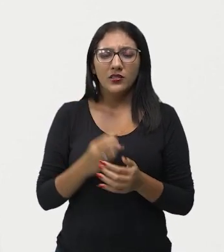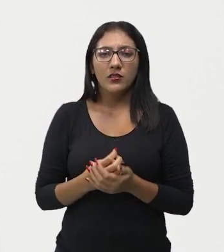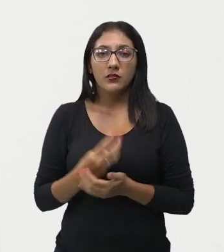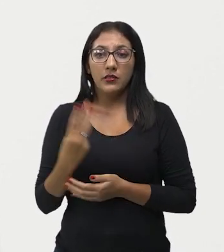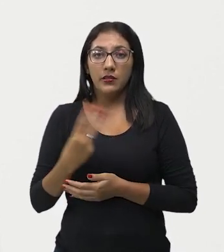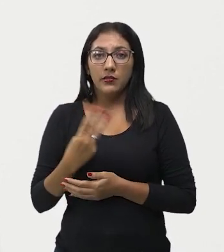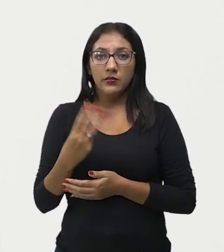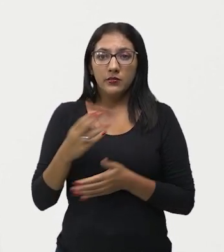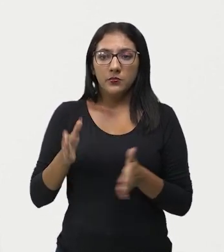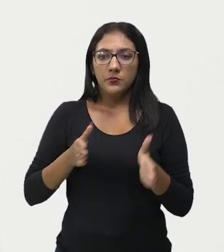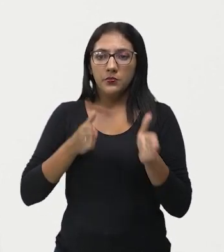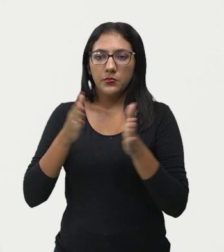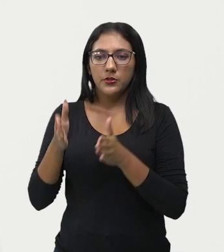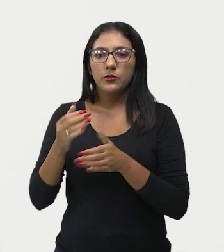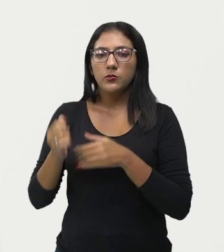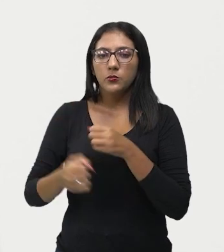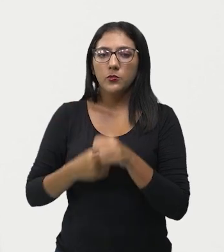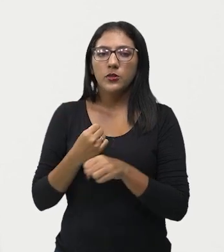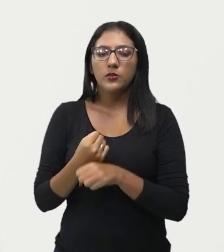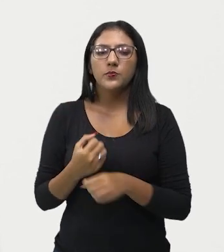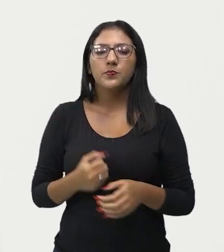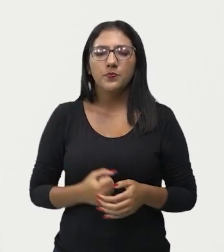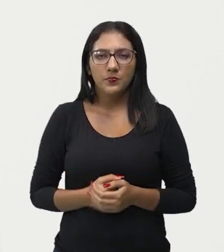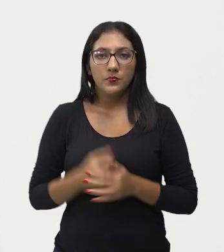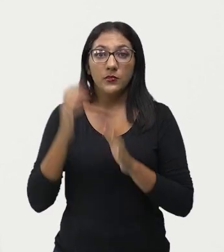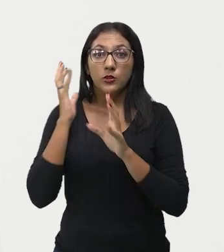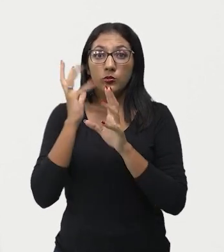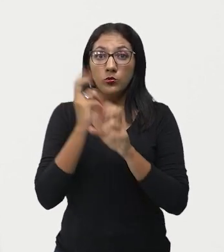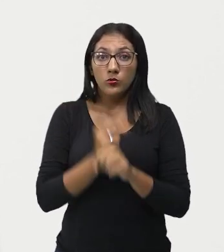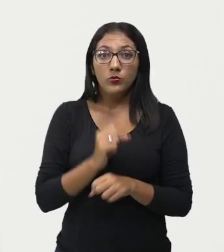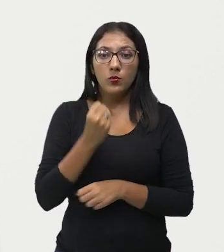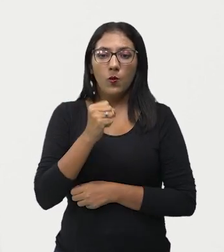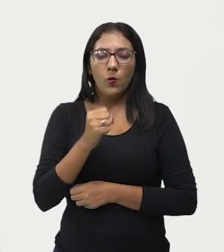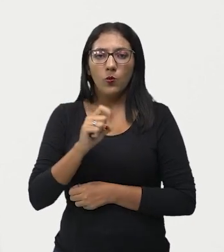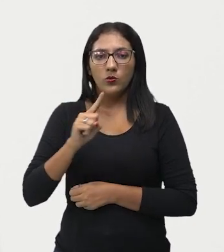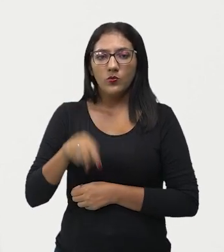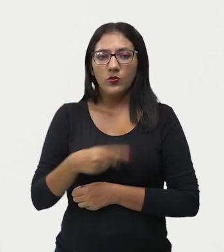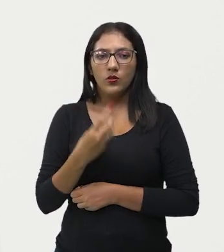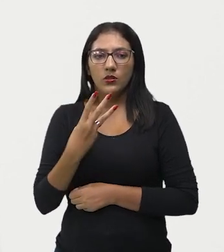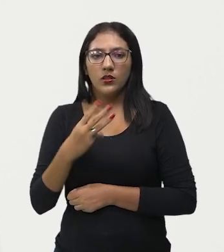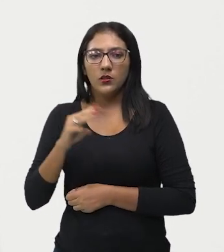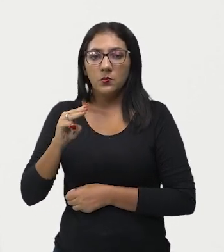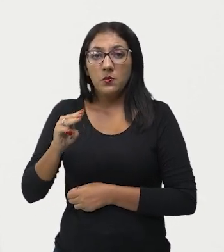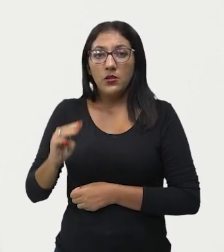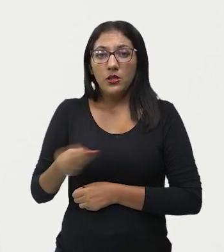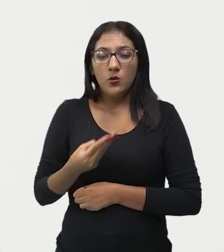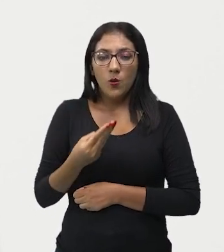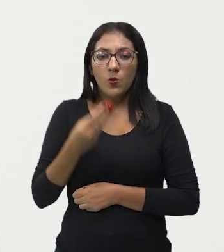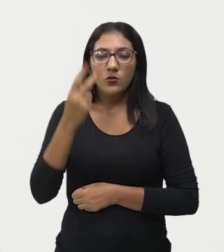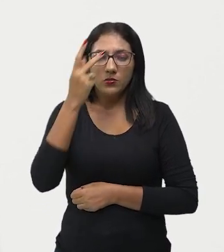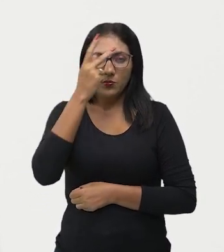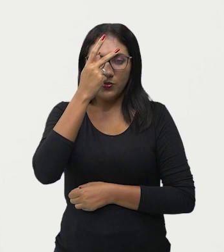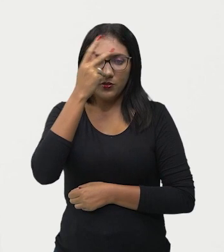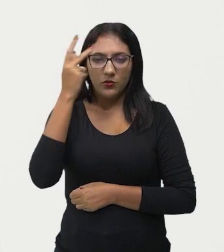ano. Deste total, 8,3 milhões de pessoas são negros